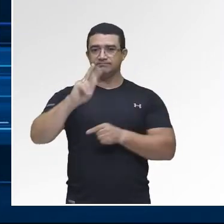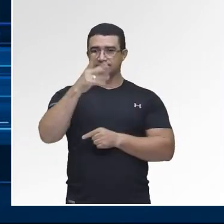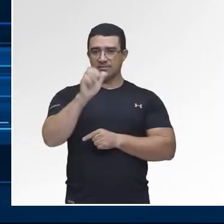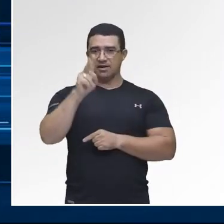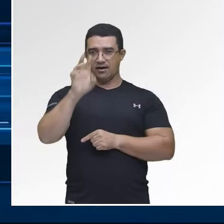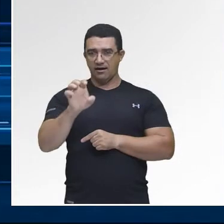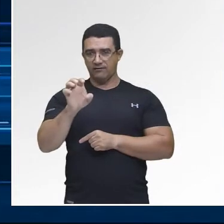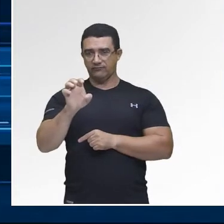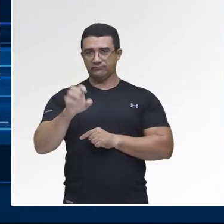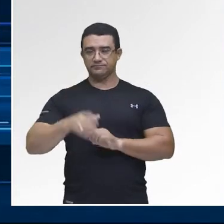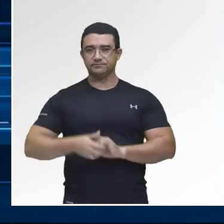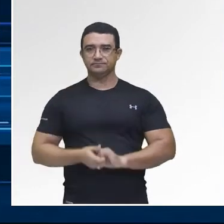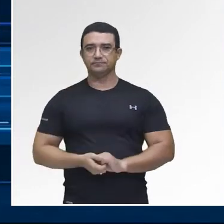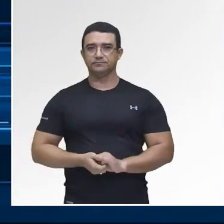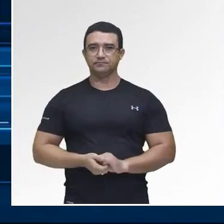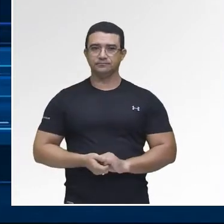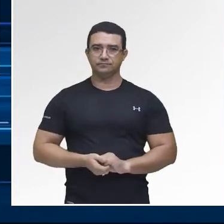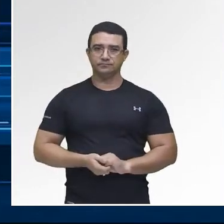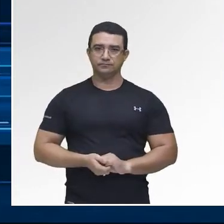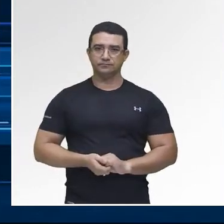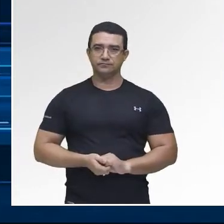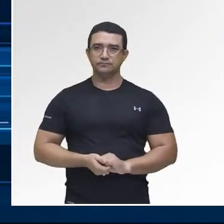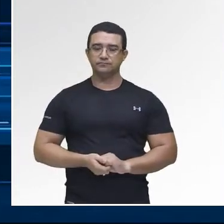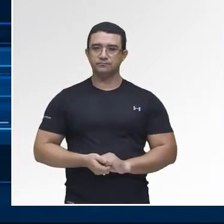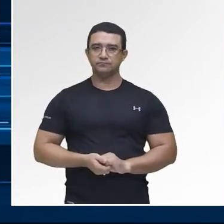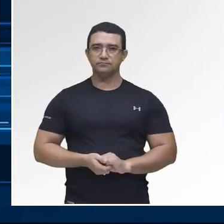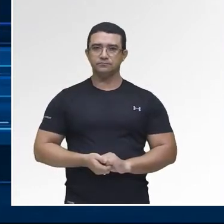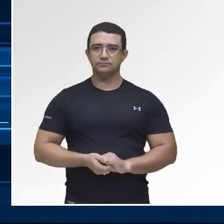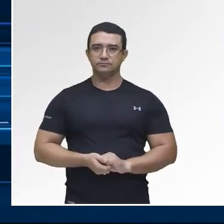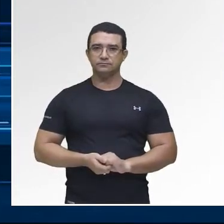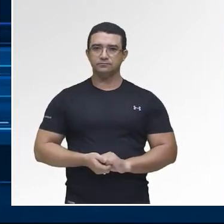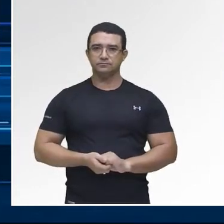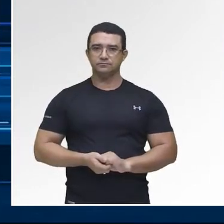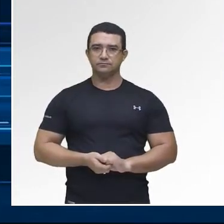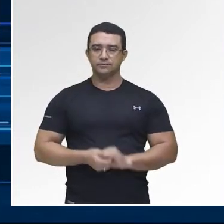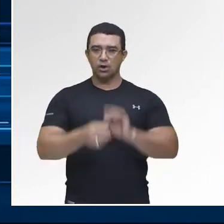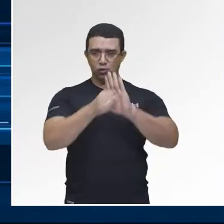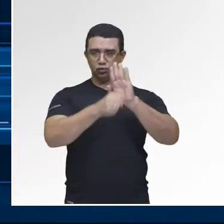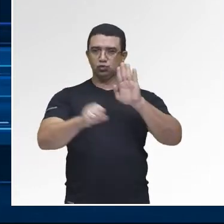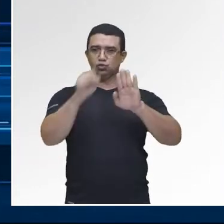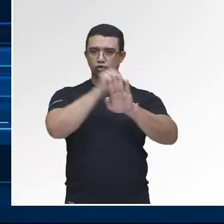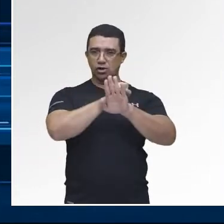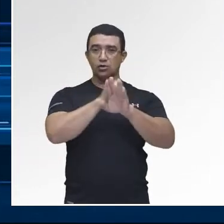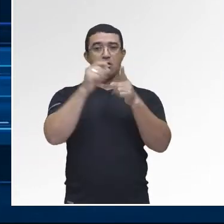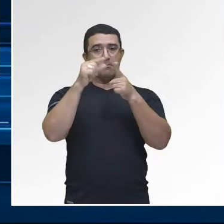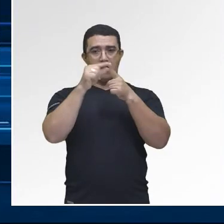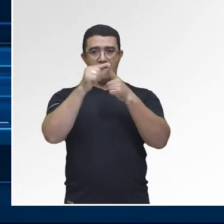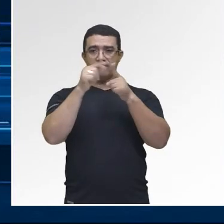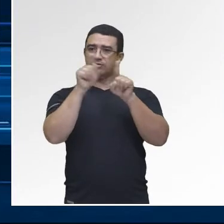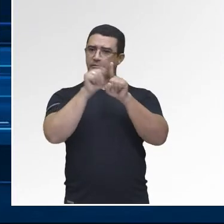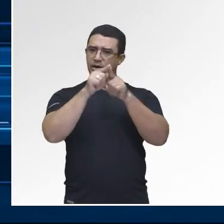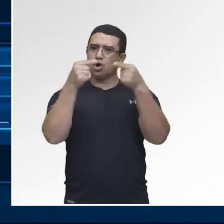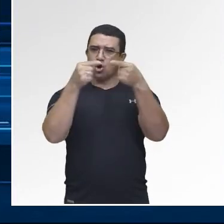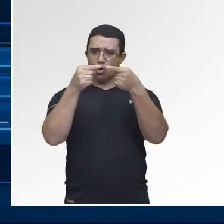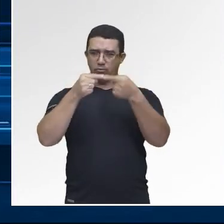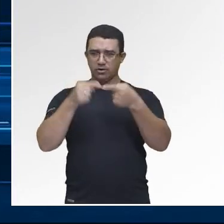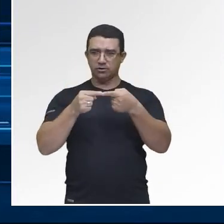você, vocês, nós e eles. Esses sujeitos ou palavras equivalentes